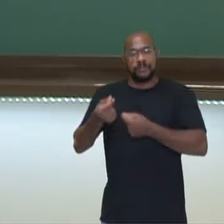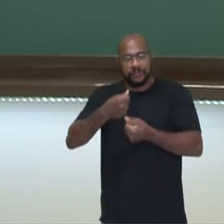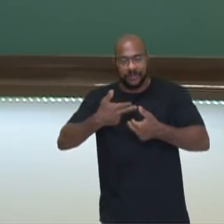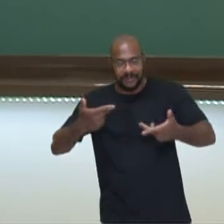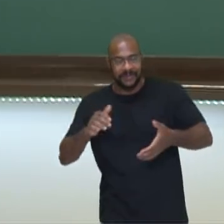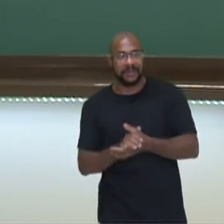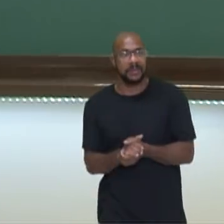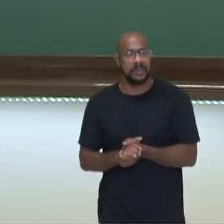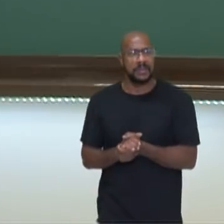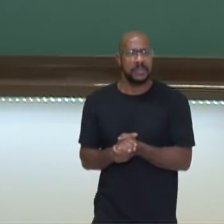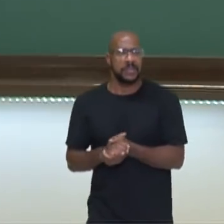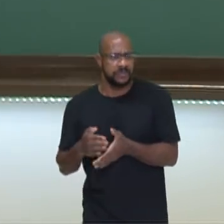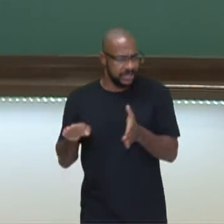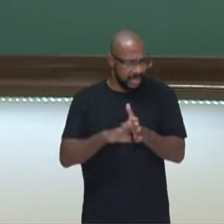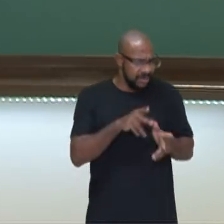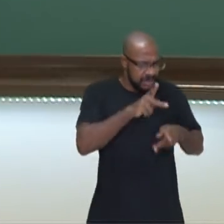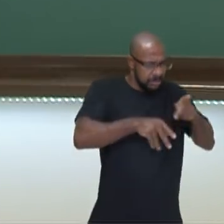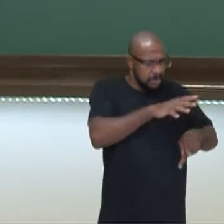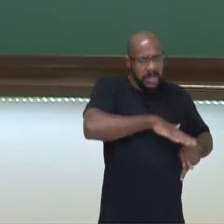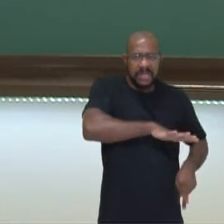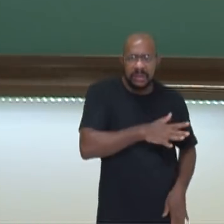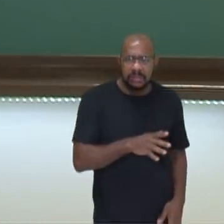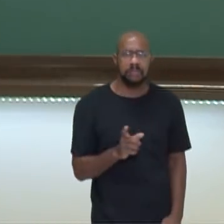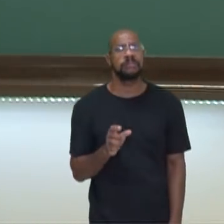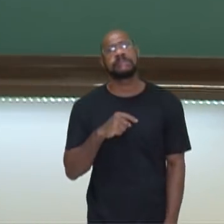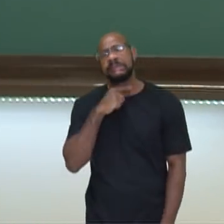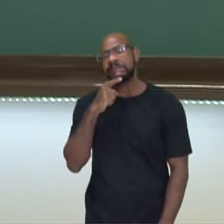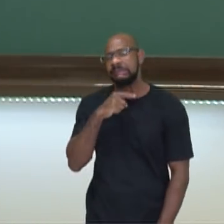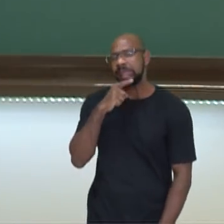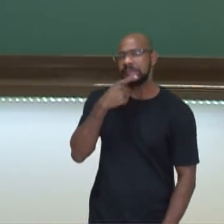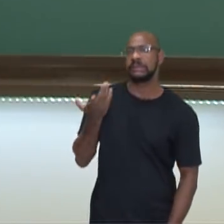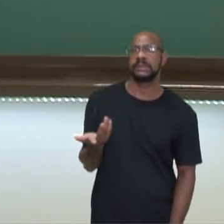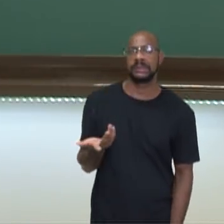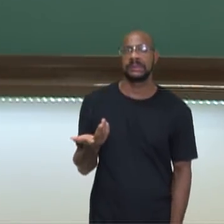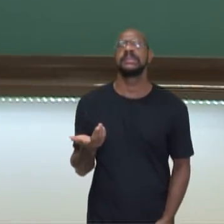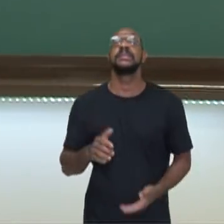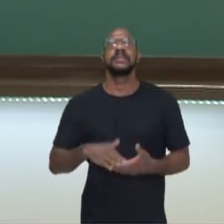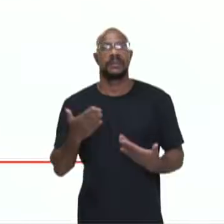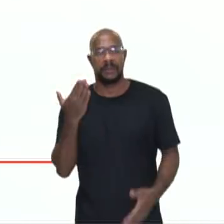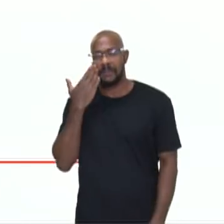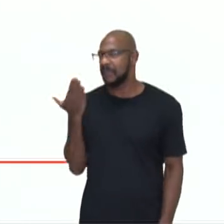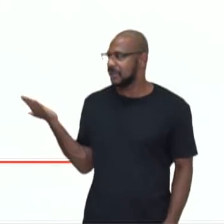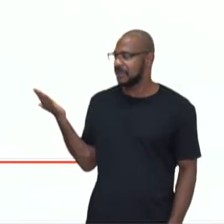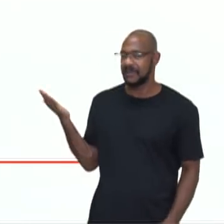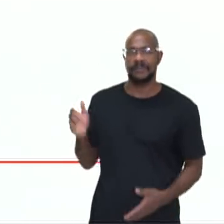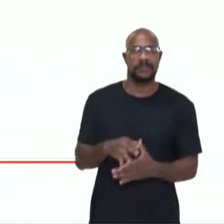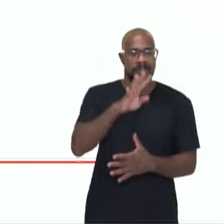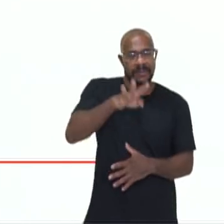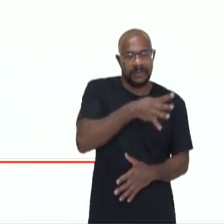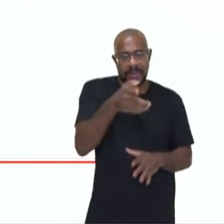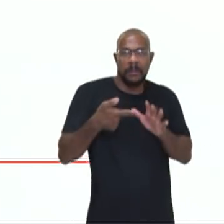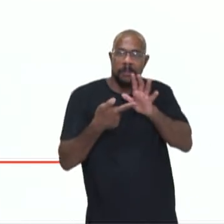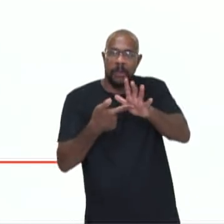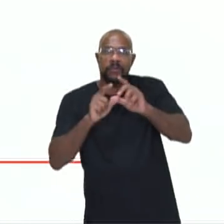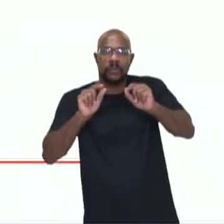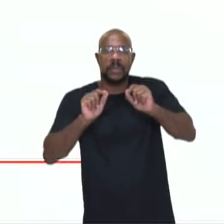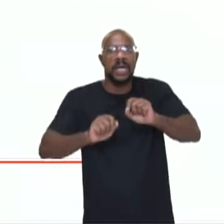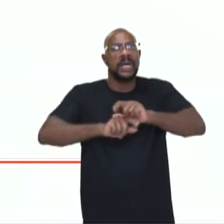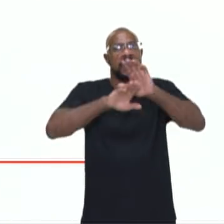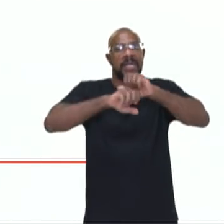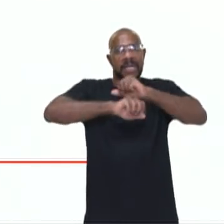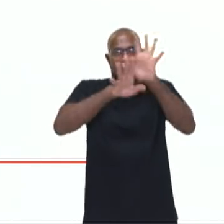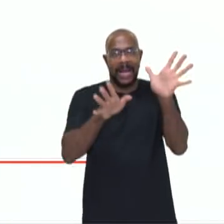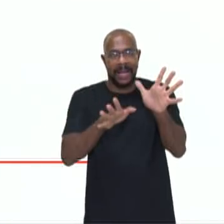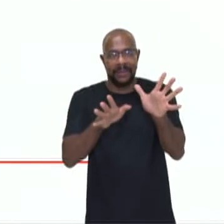até a população? Muito dificilmente. Então, esse esquema aí na sua tela mostra muito claramente política dos